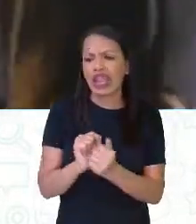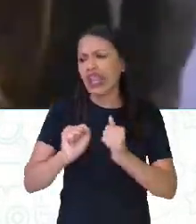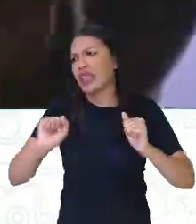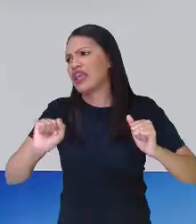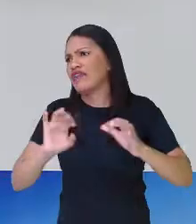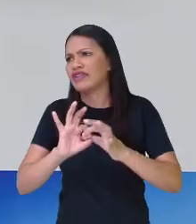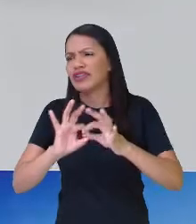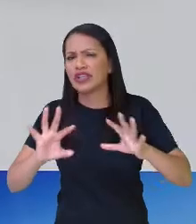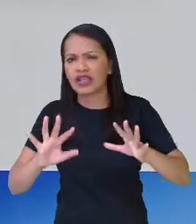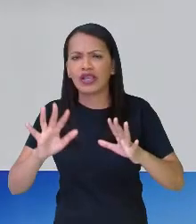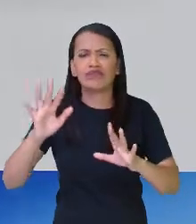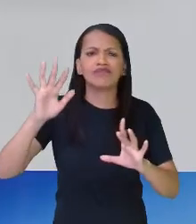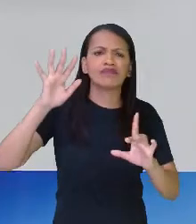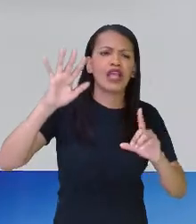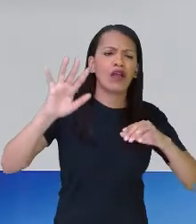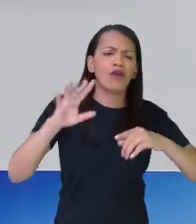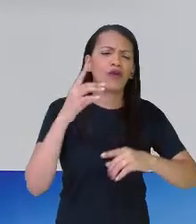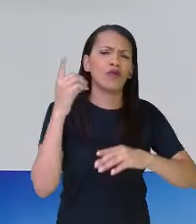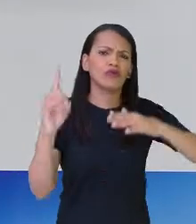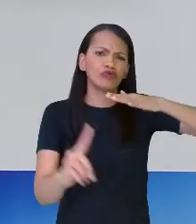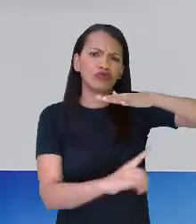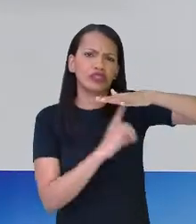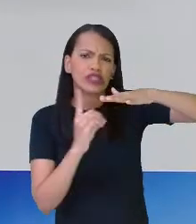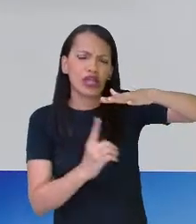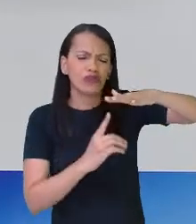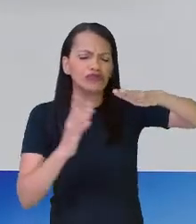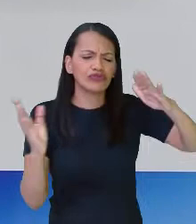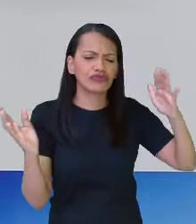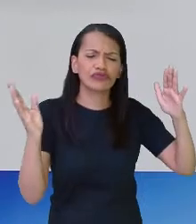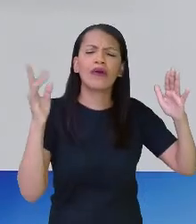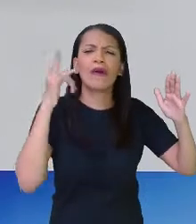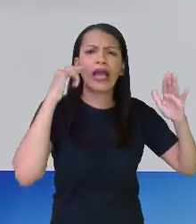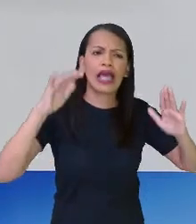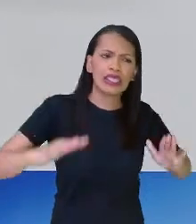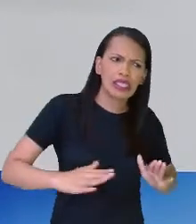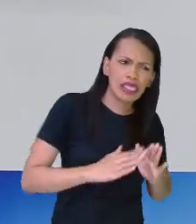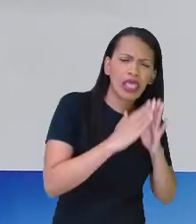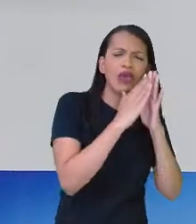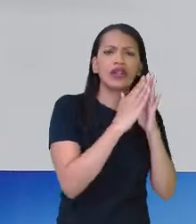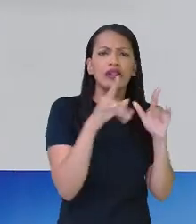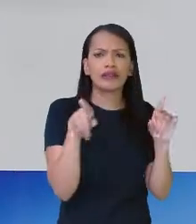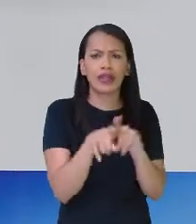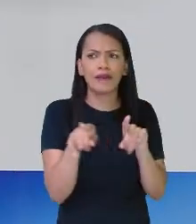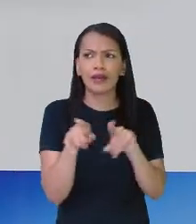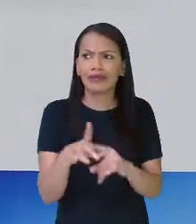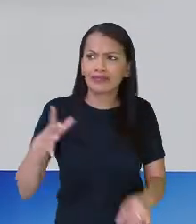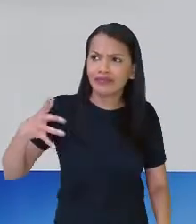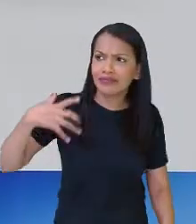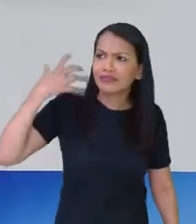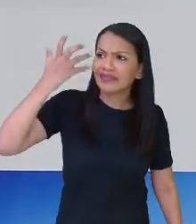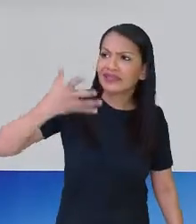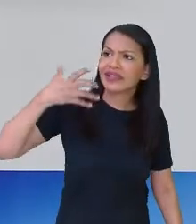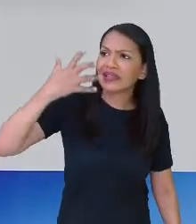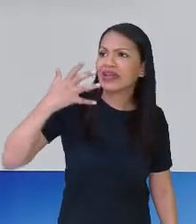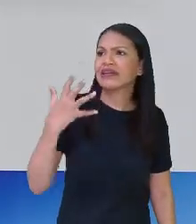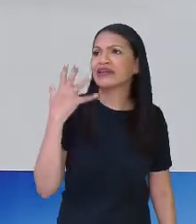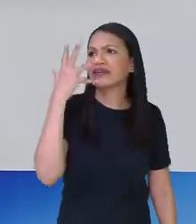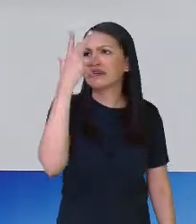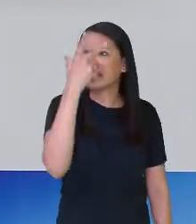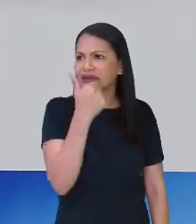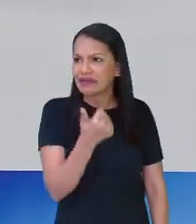seus deuses, suas danças e suas músicas, que são belíssimas. A gente está vendo ali, um